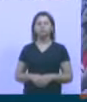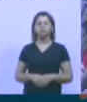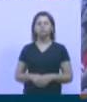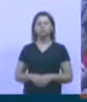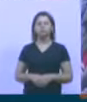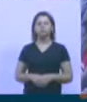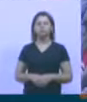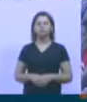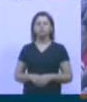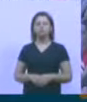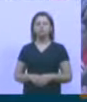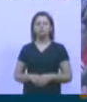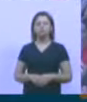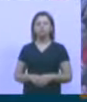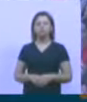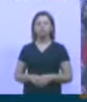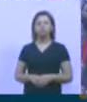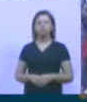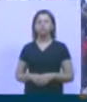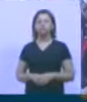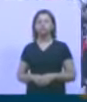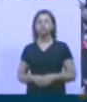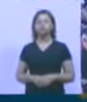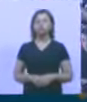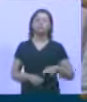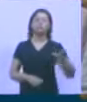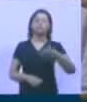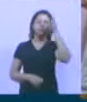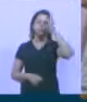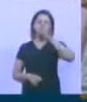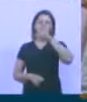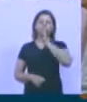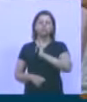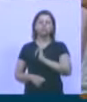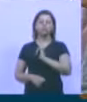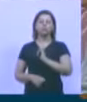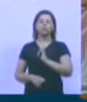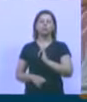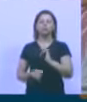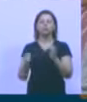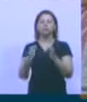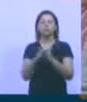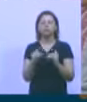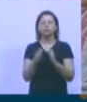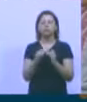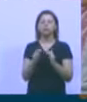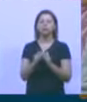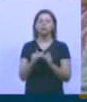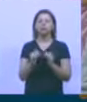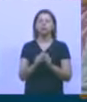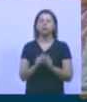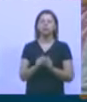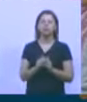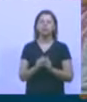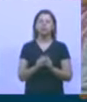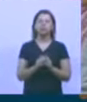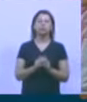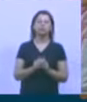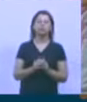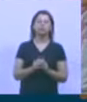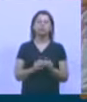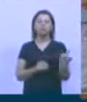Excuse me, there's no need to write your name on my palm. E aí o Senhor diz assim, pede até, não há necessidade de escrever o nome